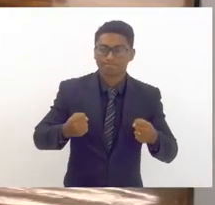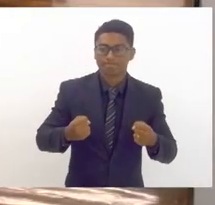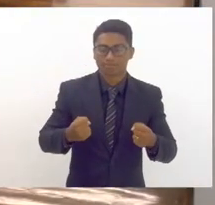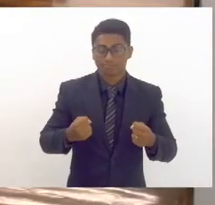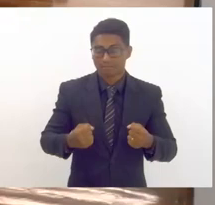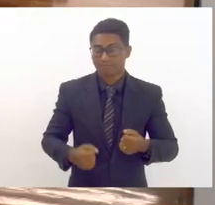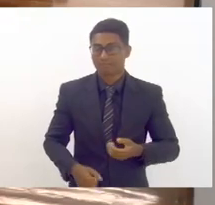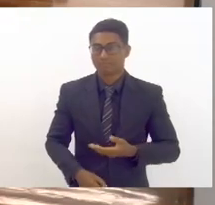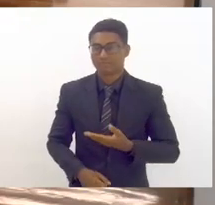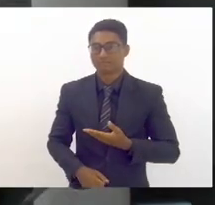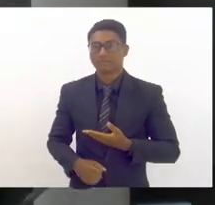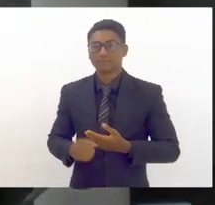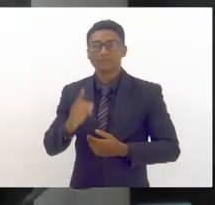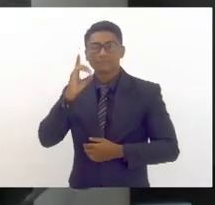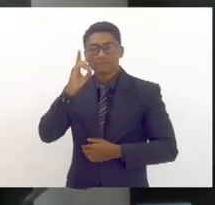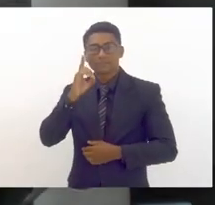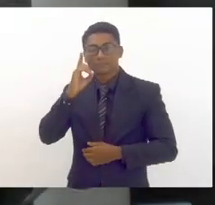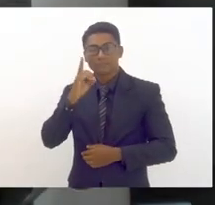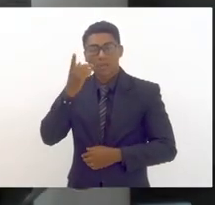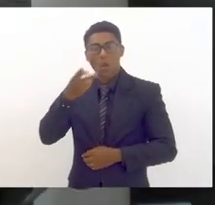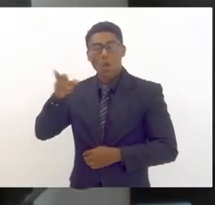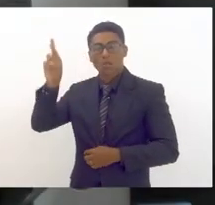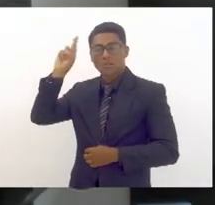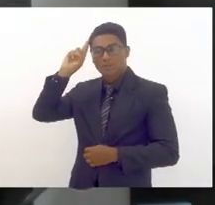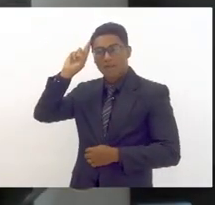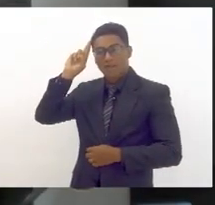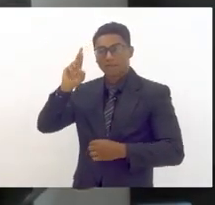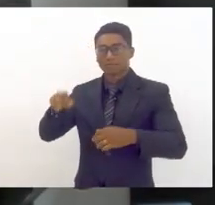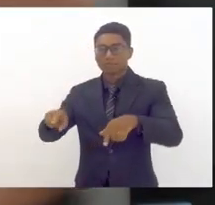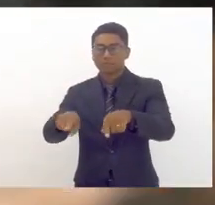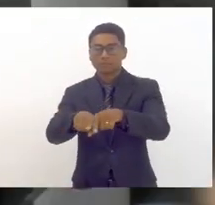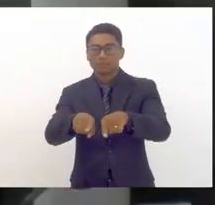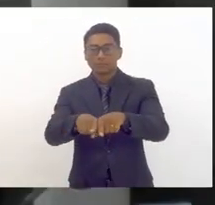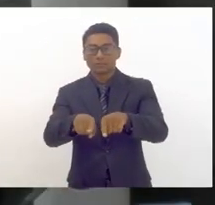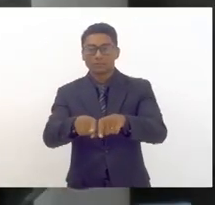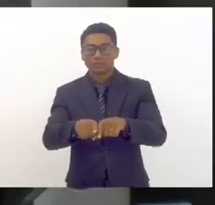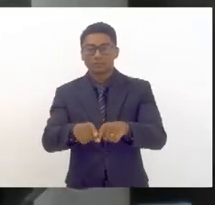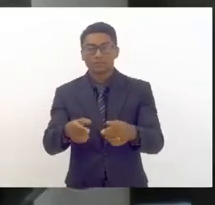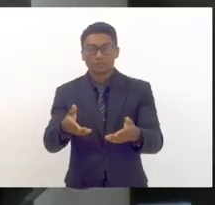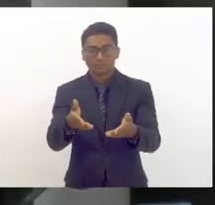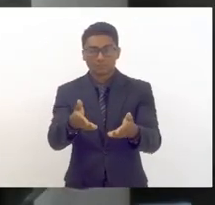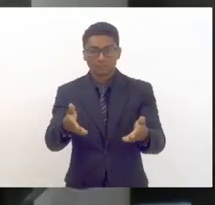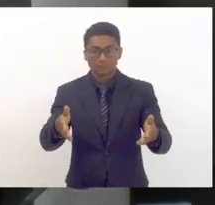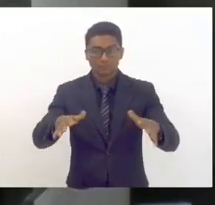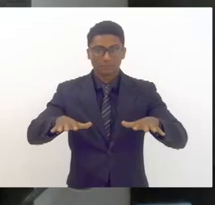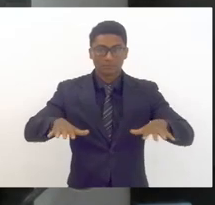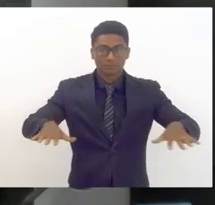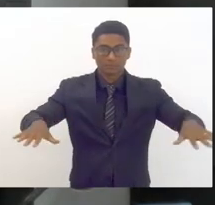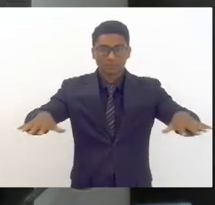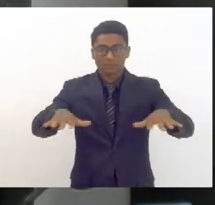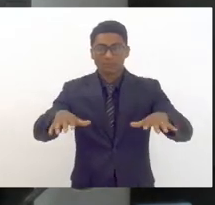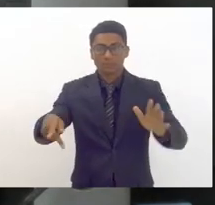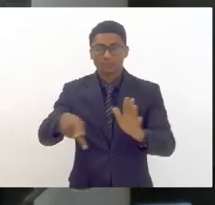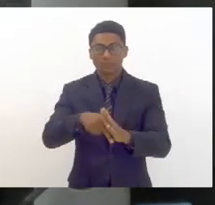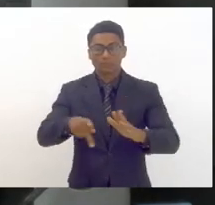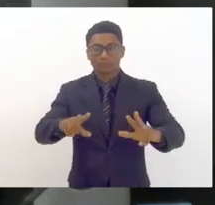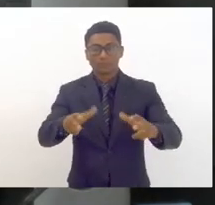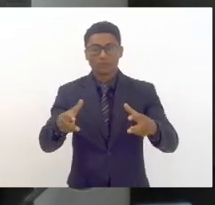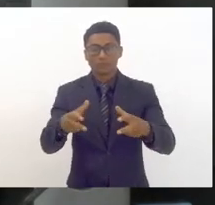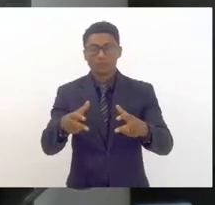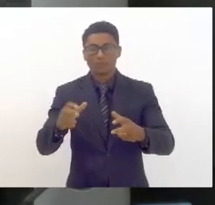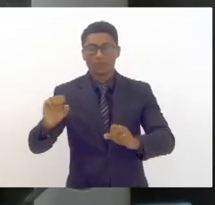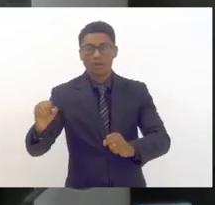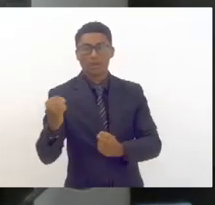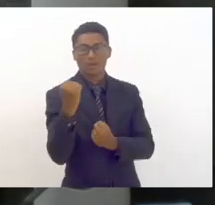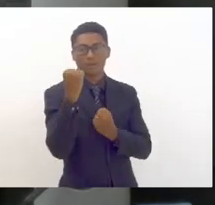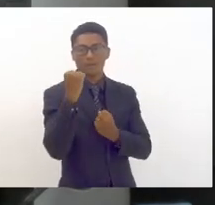nosso nobre deputado Rosenberg Reis, assim como também de todos os membros da Comissão de Defesa